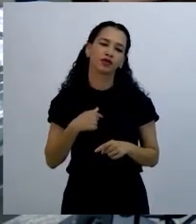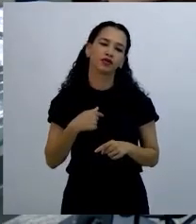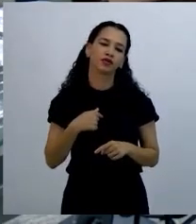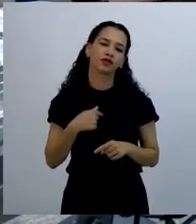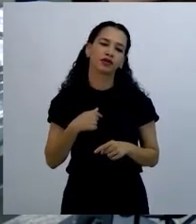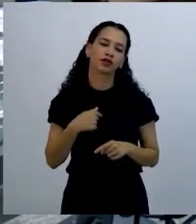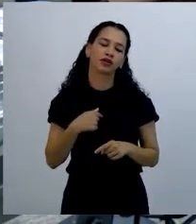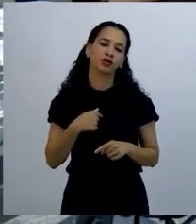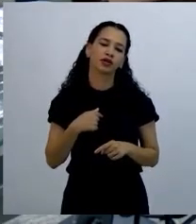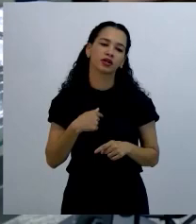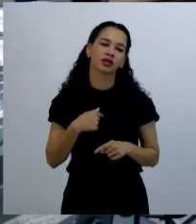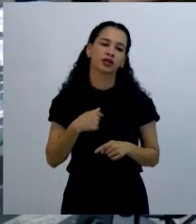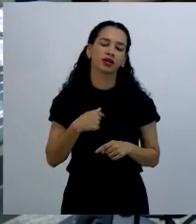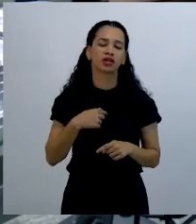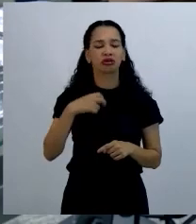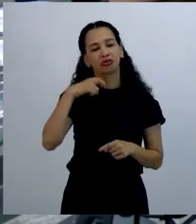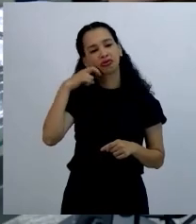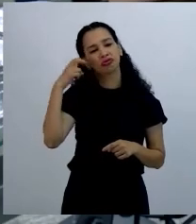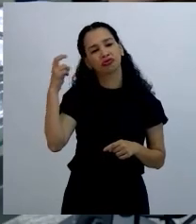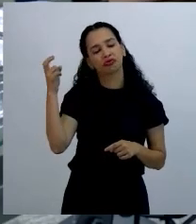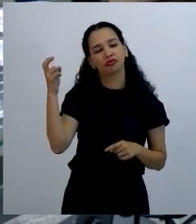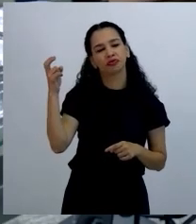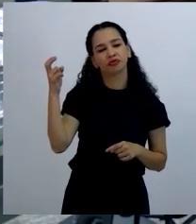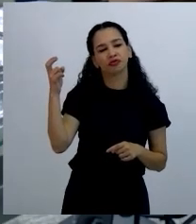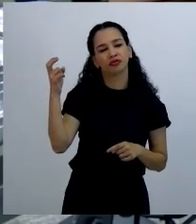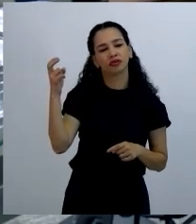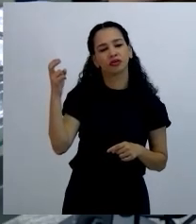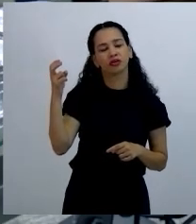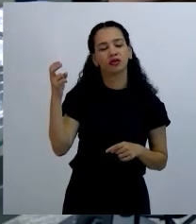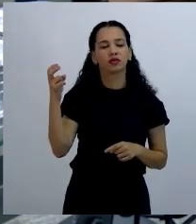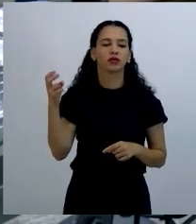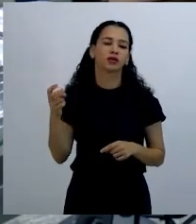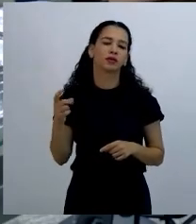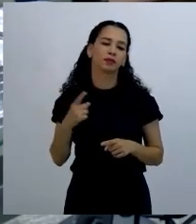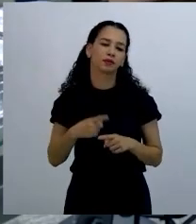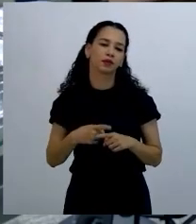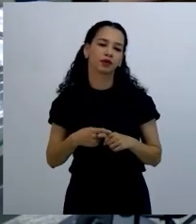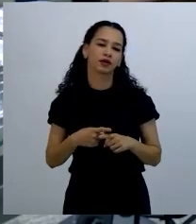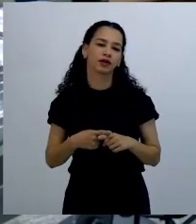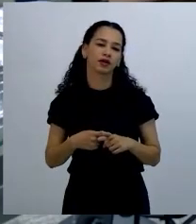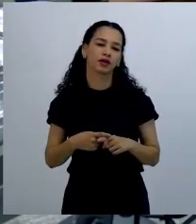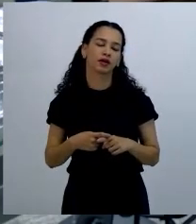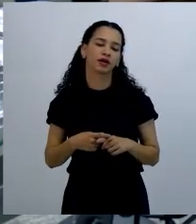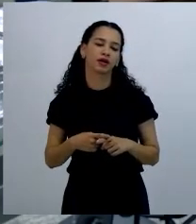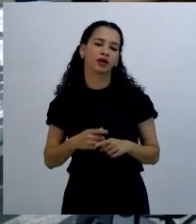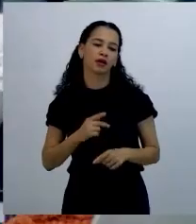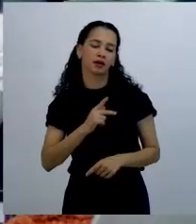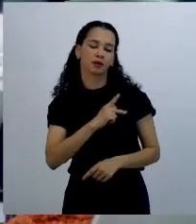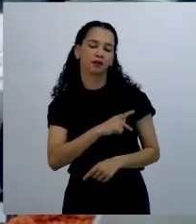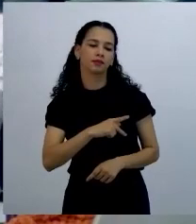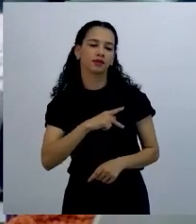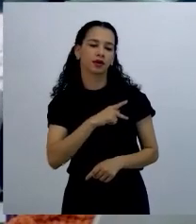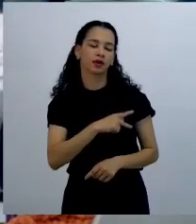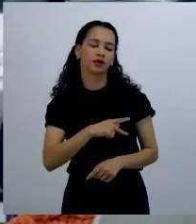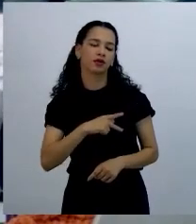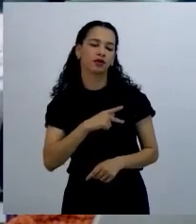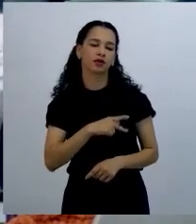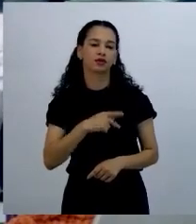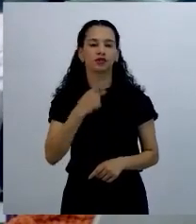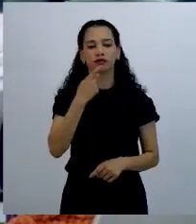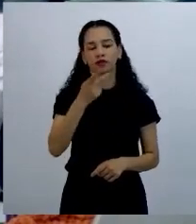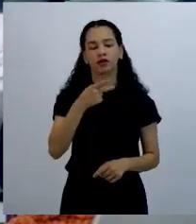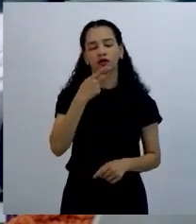irmãos a boa obra ele disse assim eu comecei a boa obra não sempre foi Deus